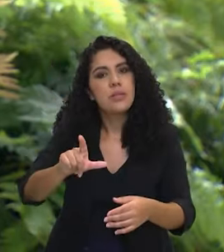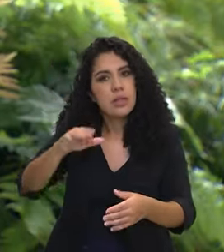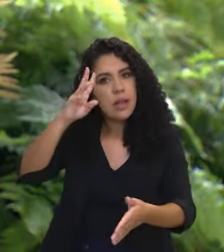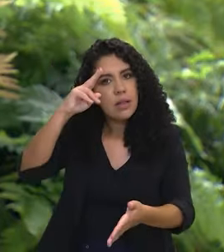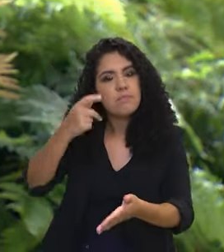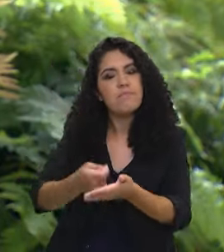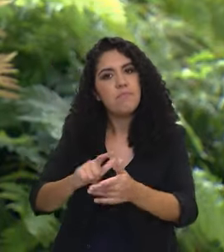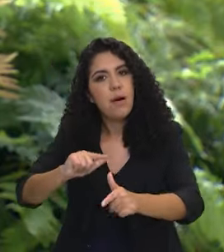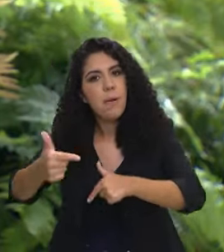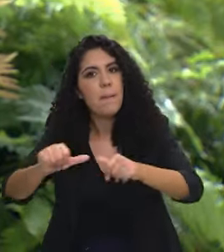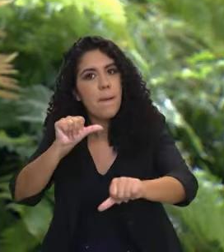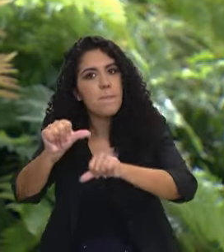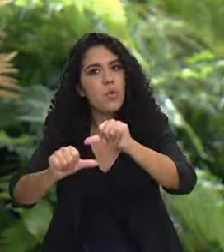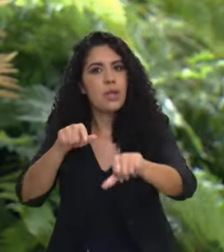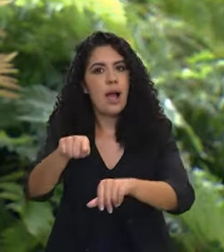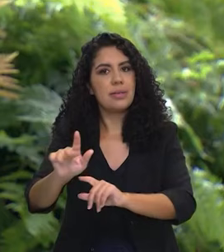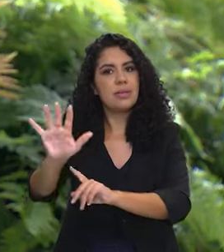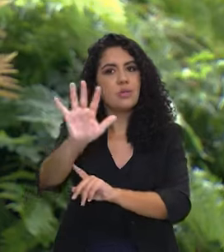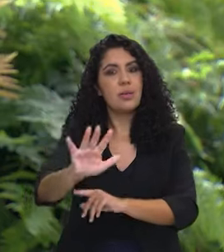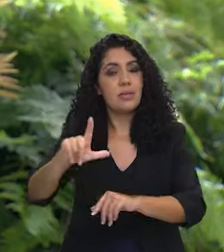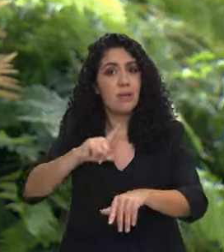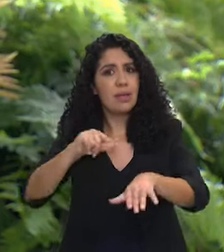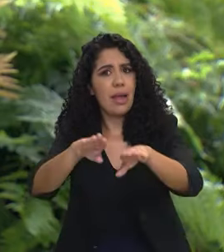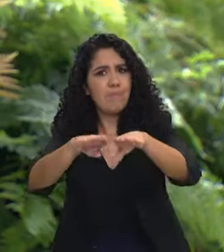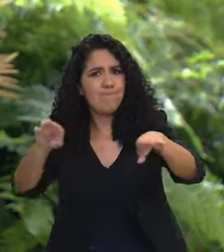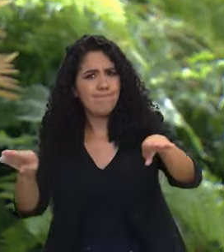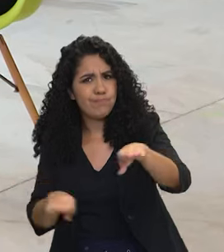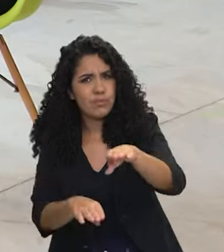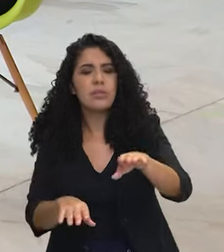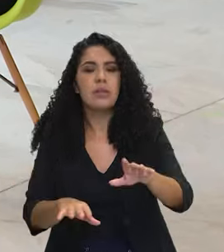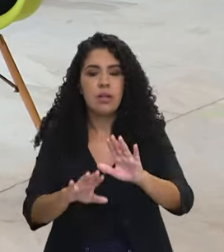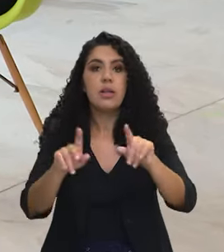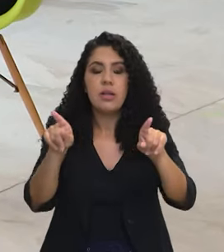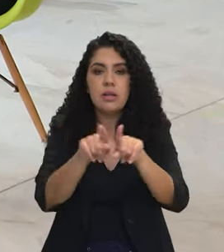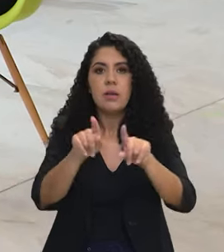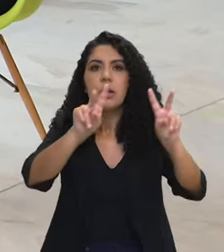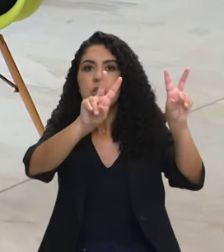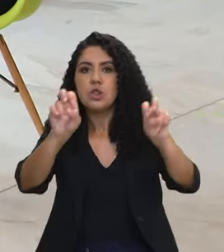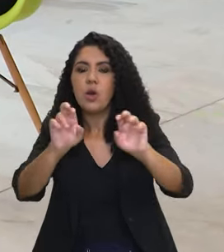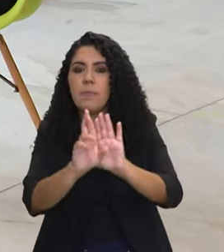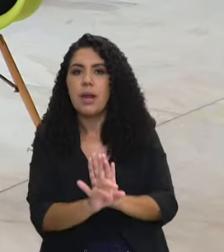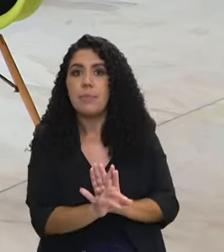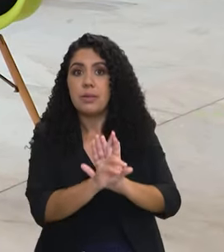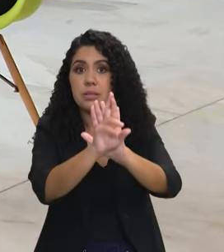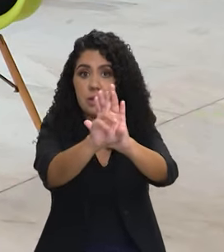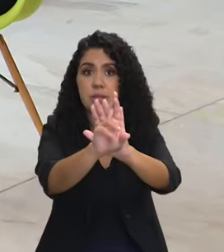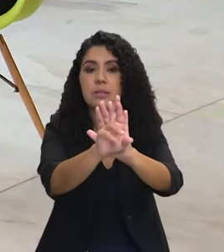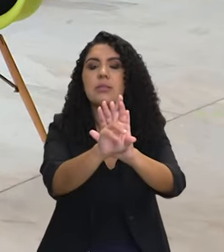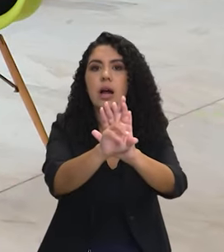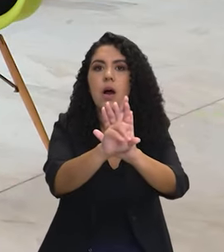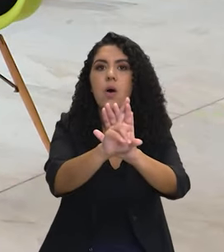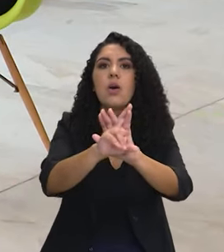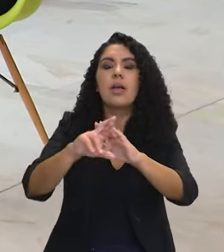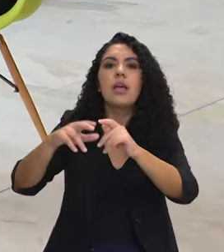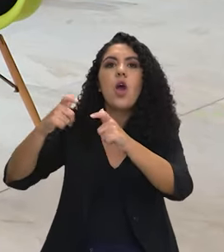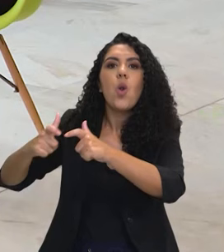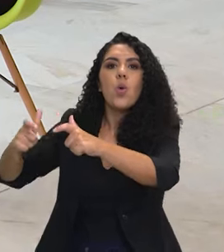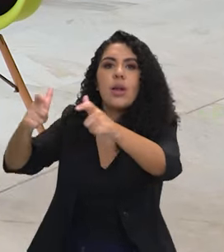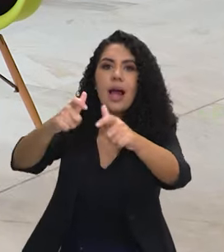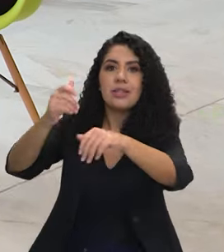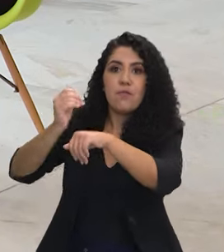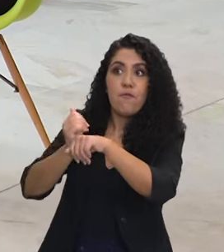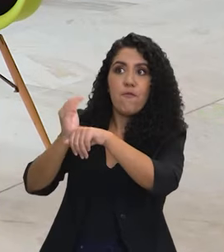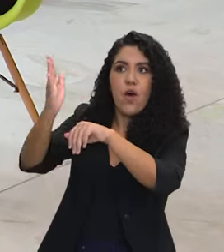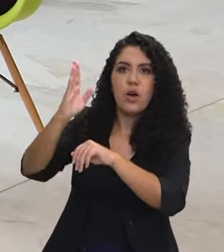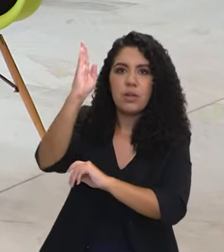para contornar essa situação de grande desigualdade, né? Na representação nos postos no exterior, hoje as mulheres